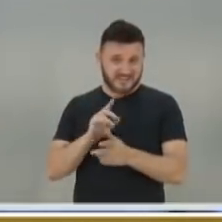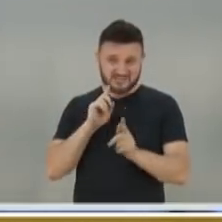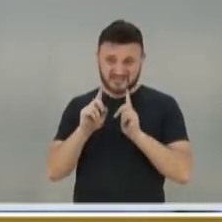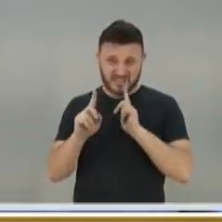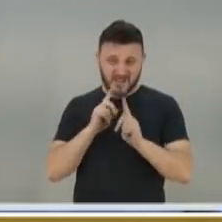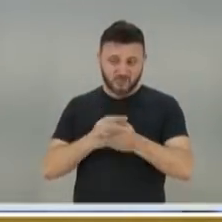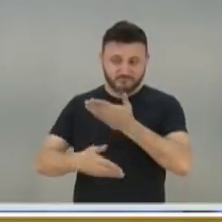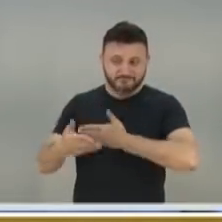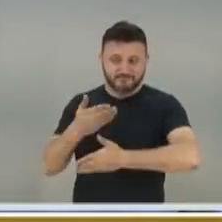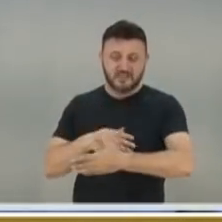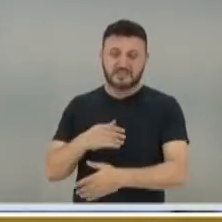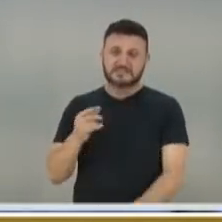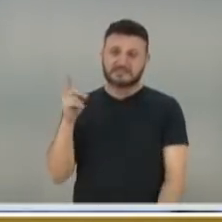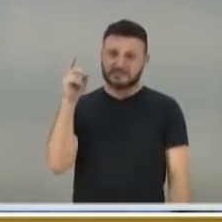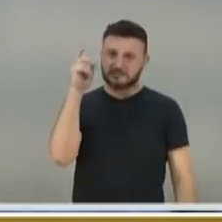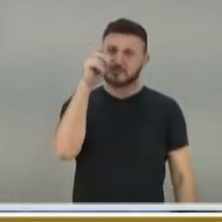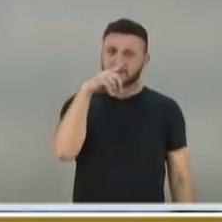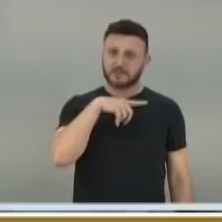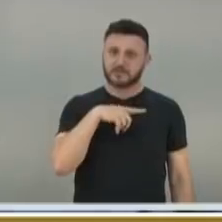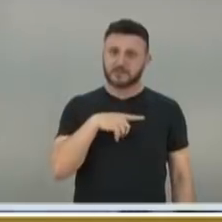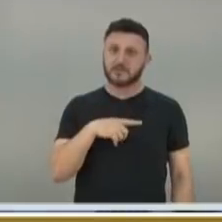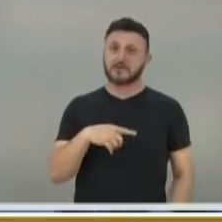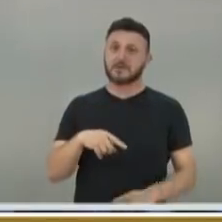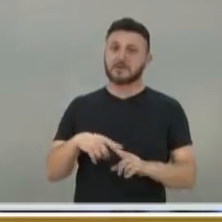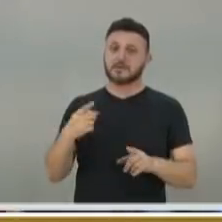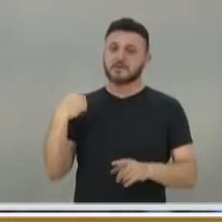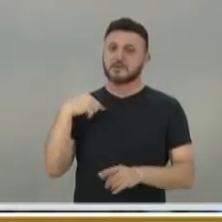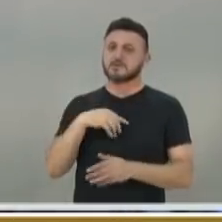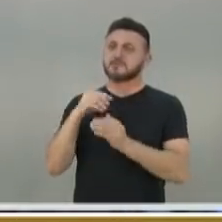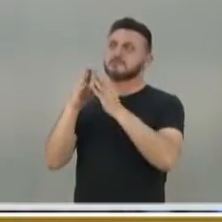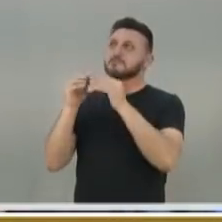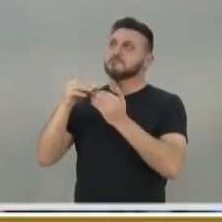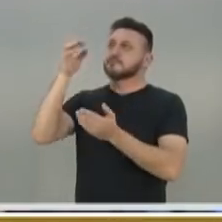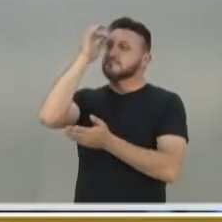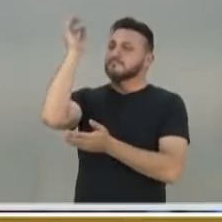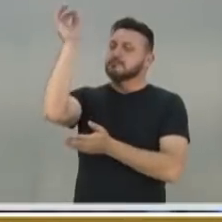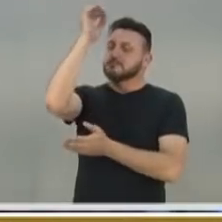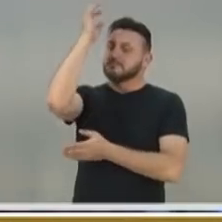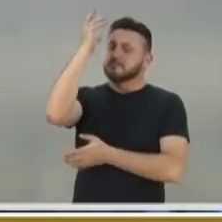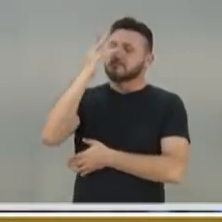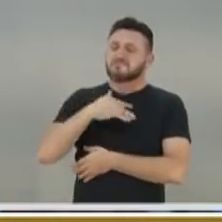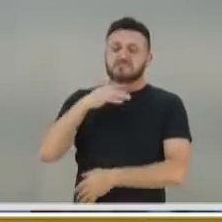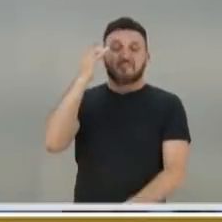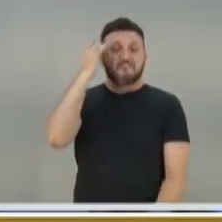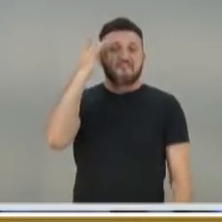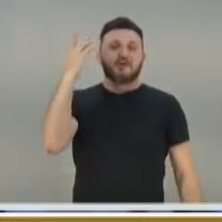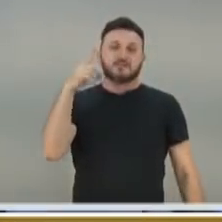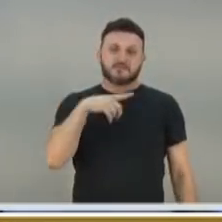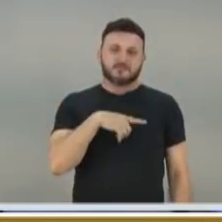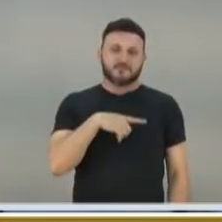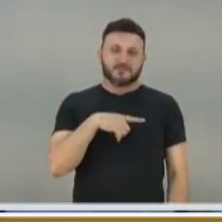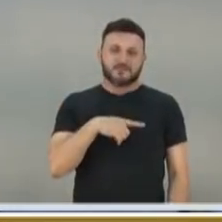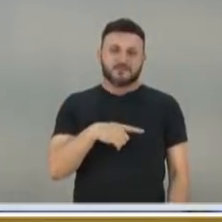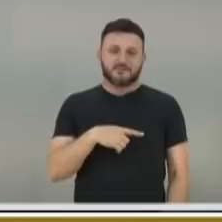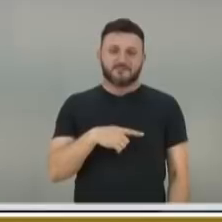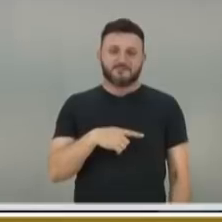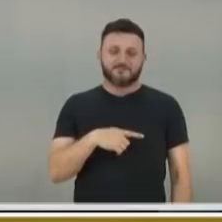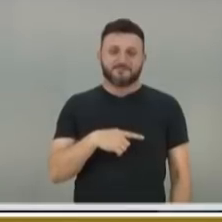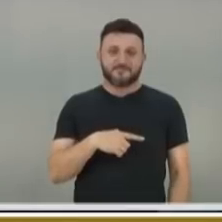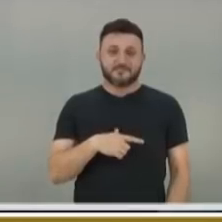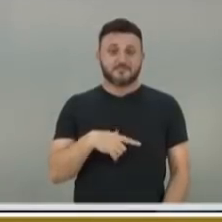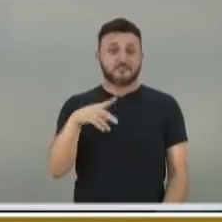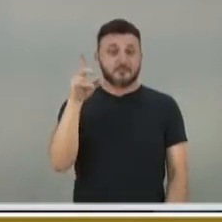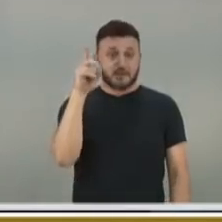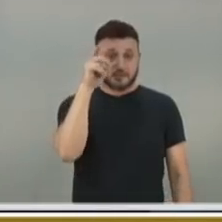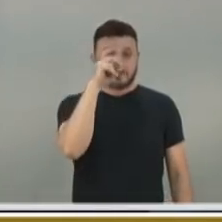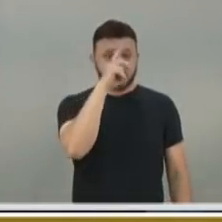na presença do Espírito Santo. Com a presença do Espírito Santo fica mais fácil, né? É difícil